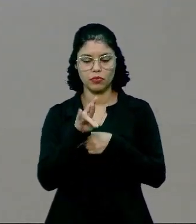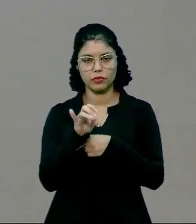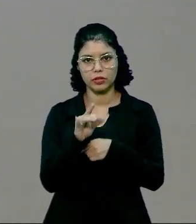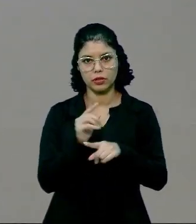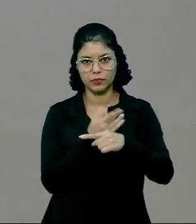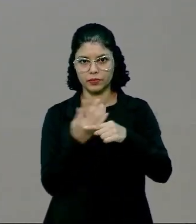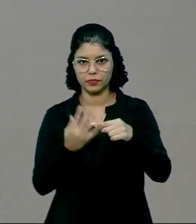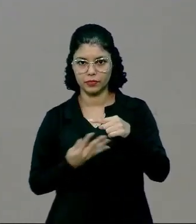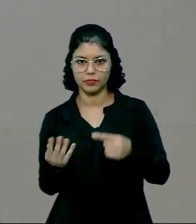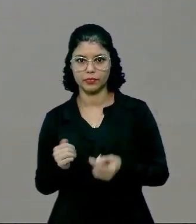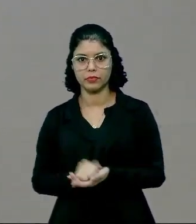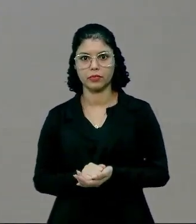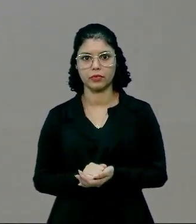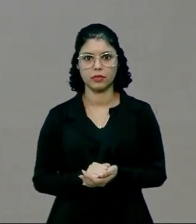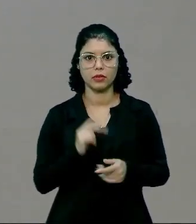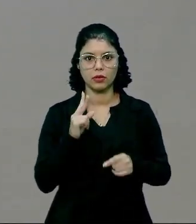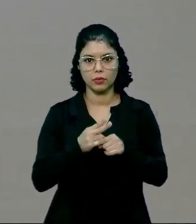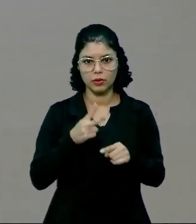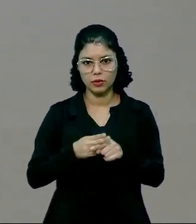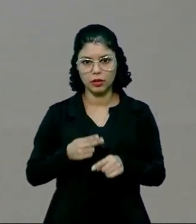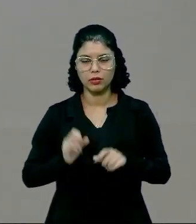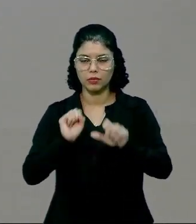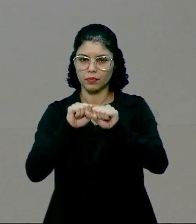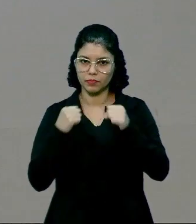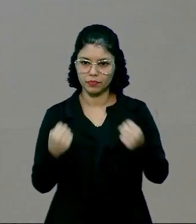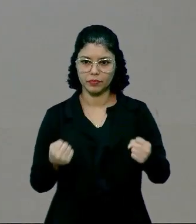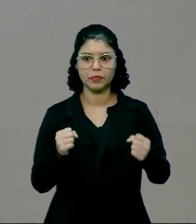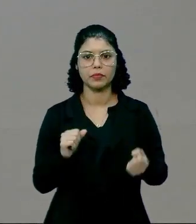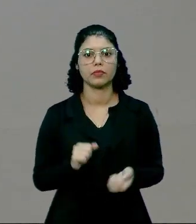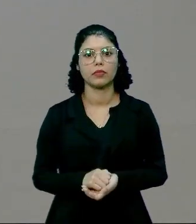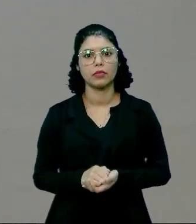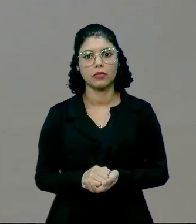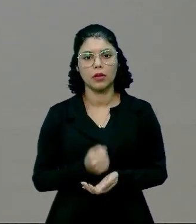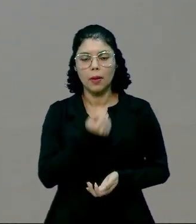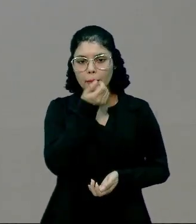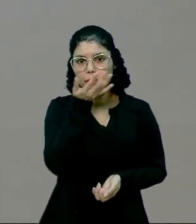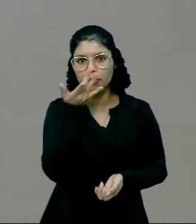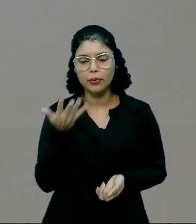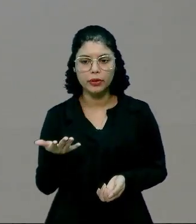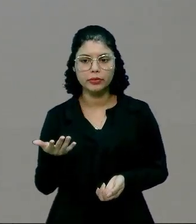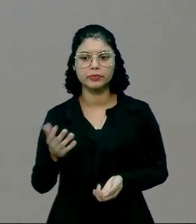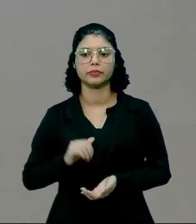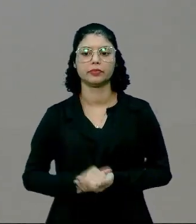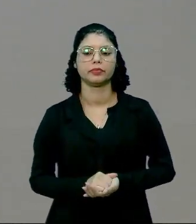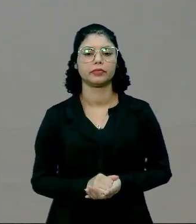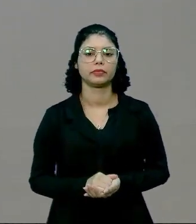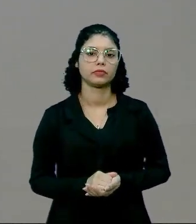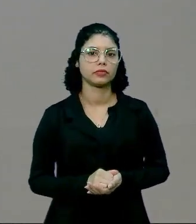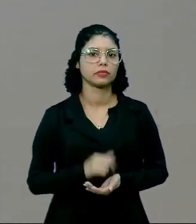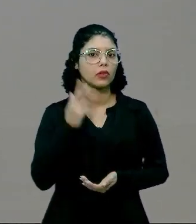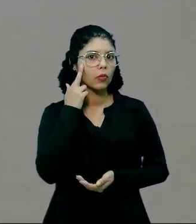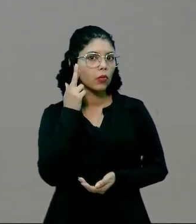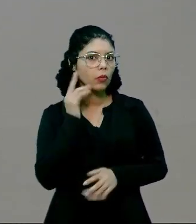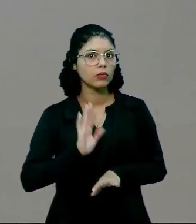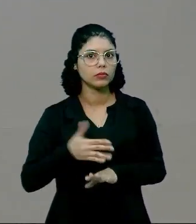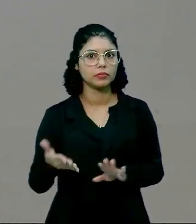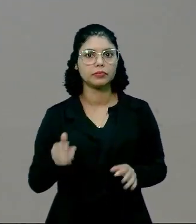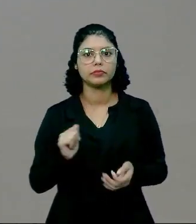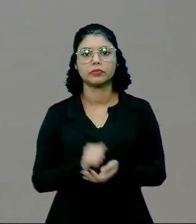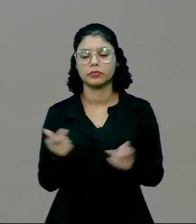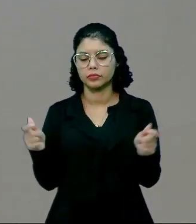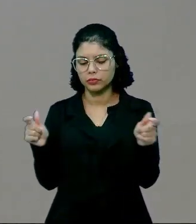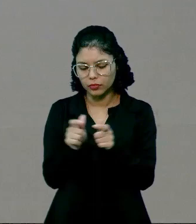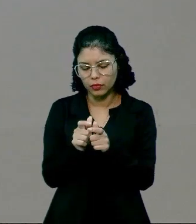fracionado picotado quebrado em pó triturado então Normalmente quando eu